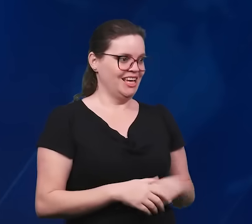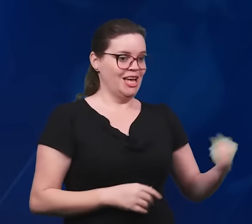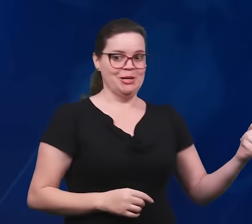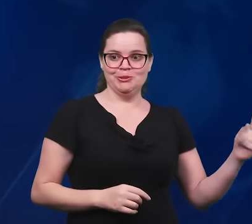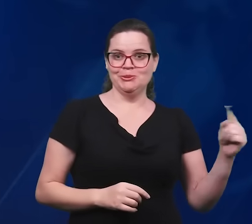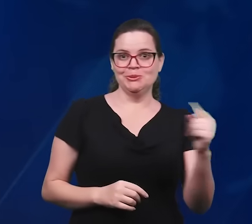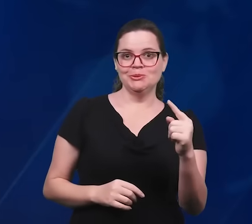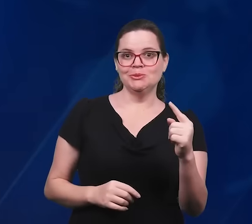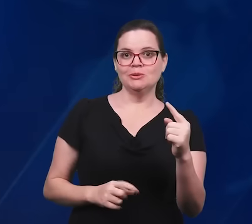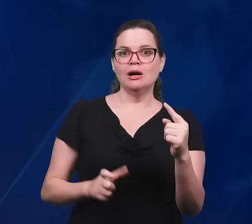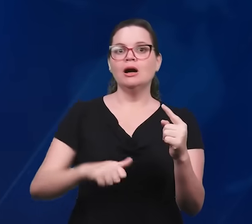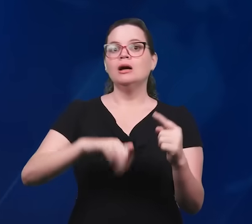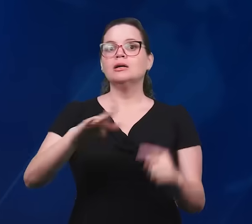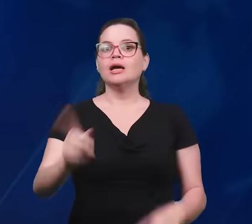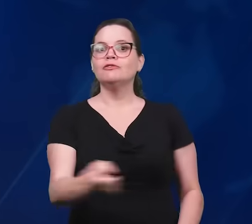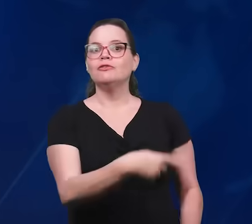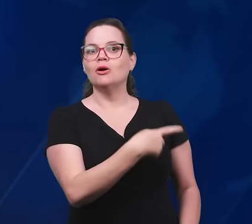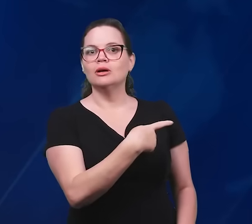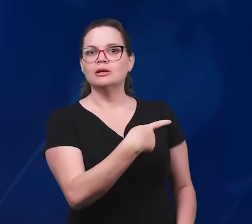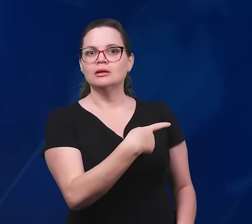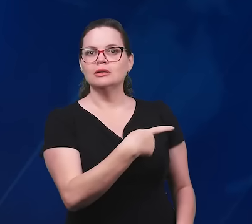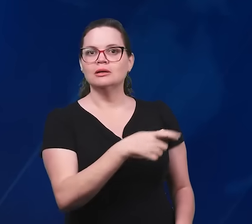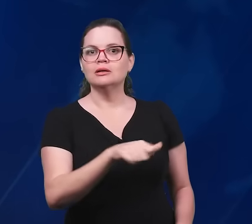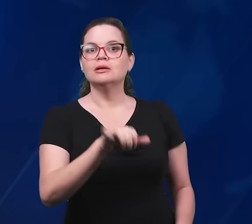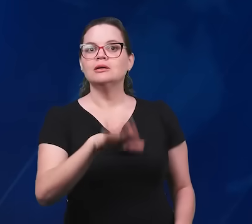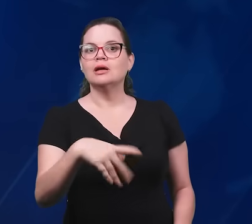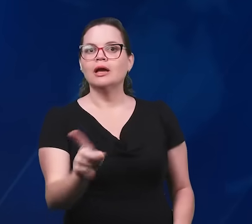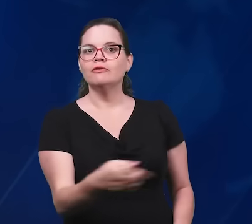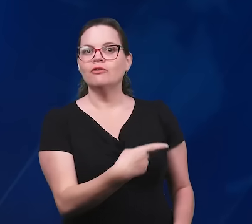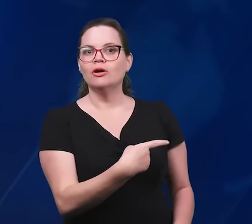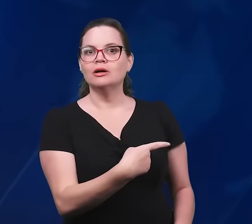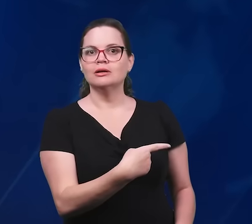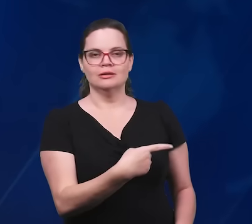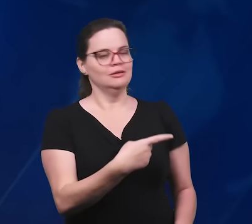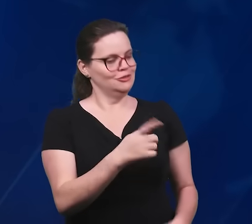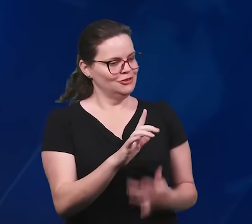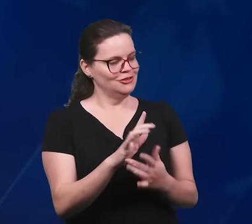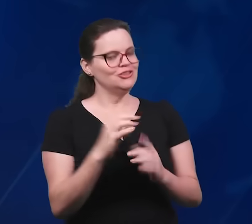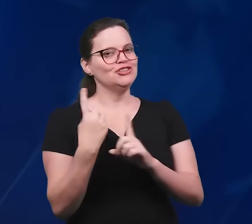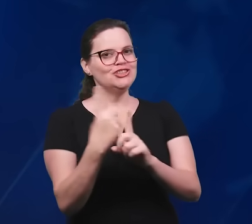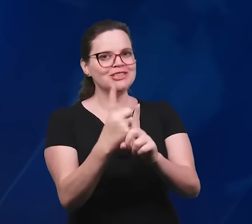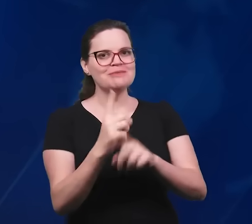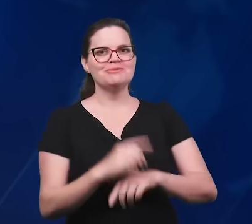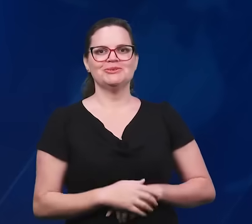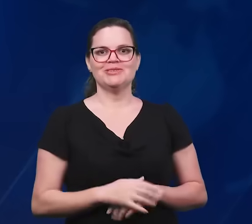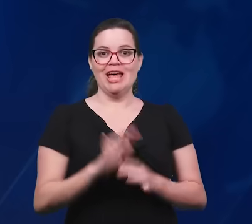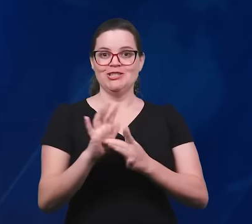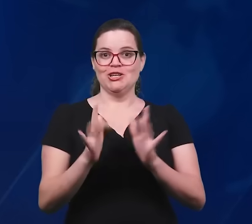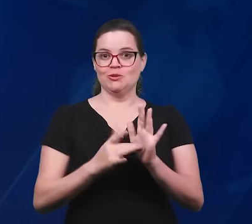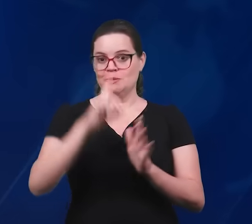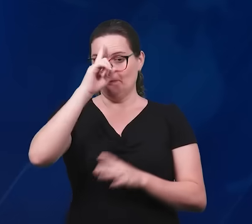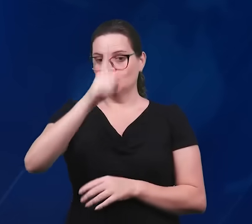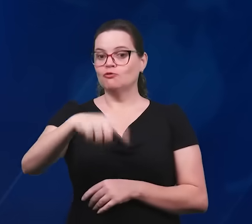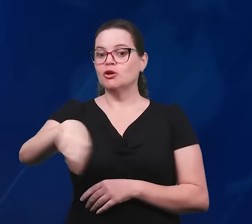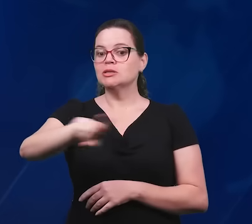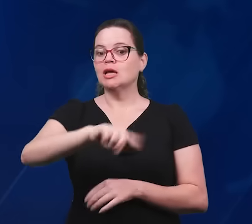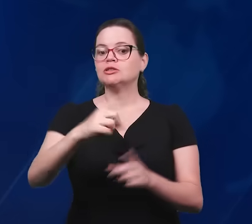foi chamar? Um discípulo, ou alguns discípulos, alguns que Jesus